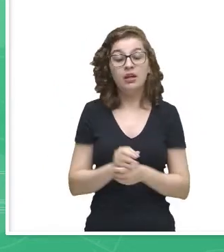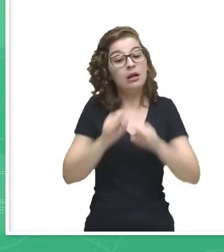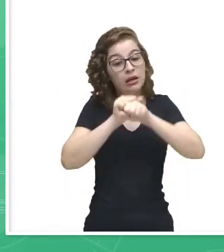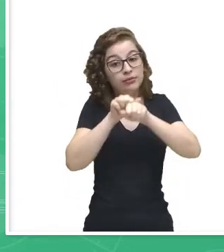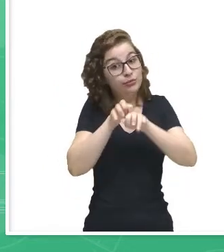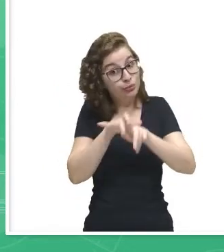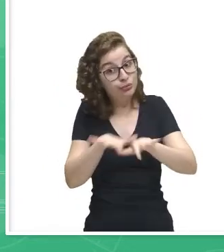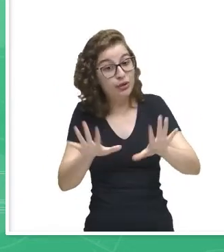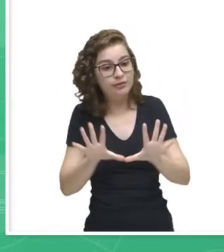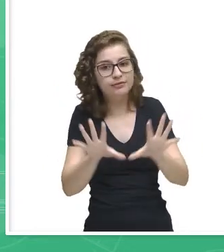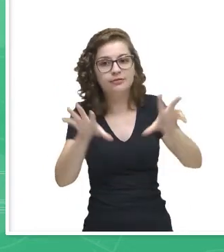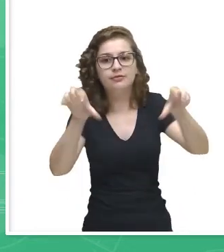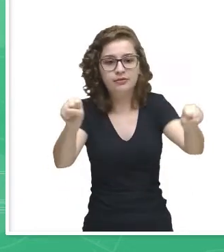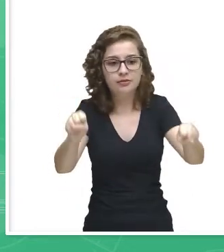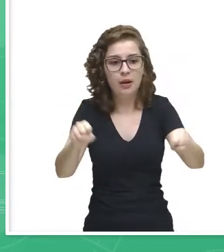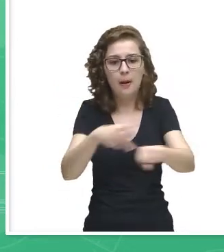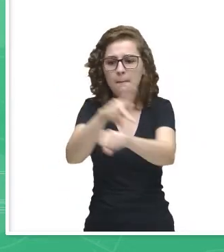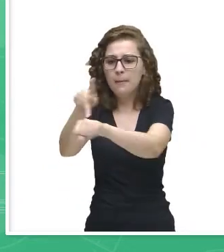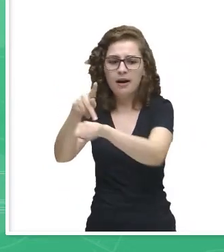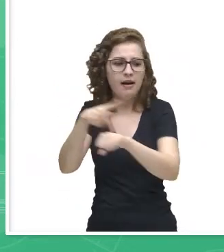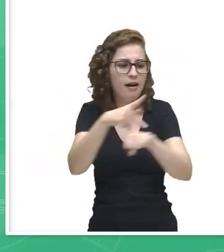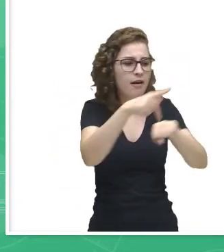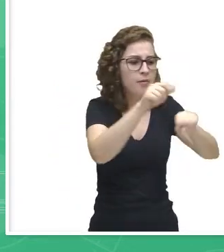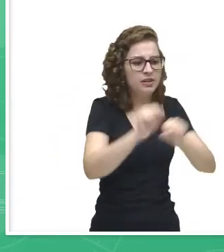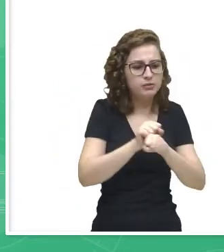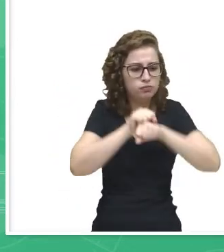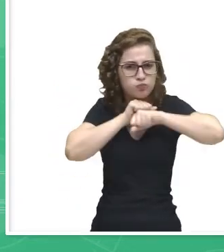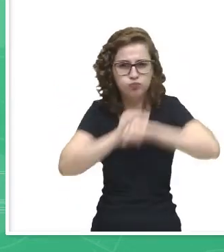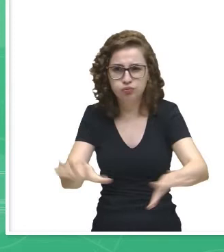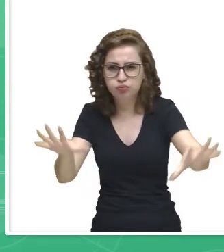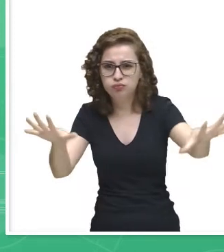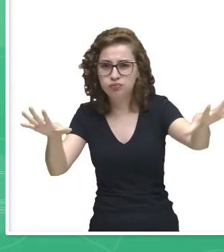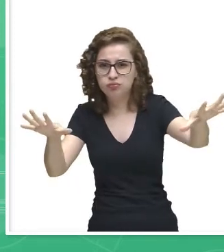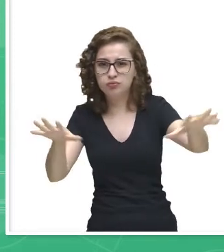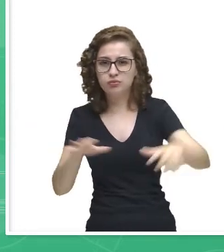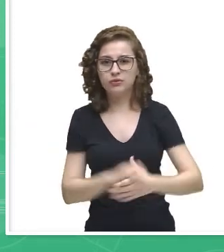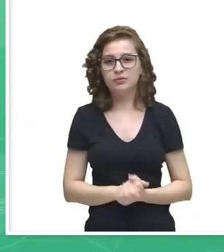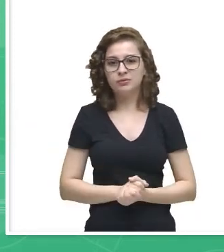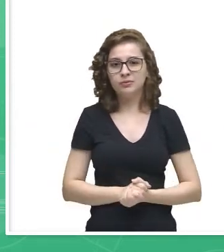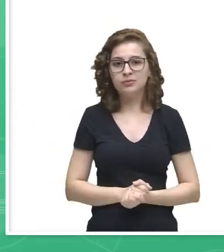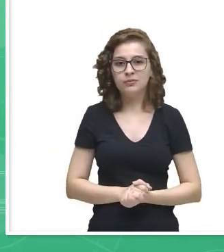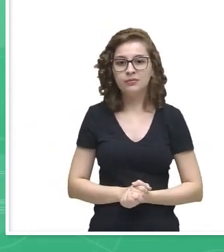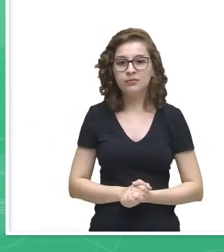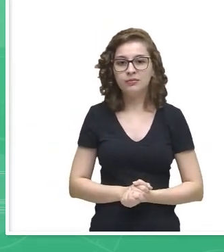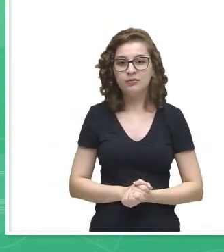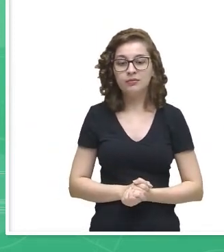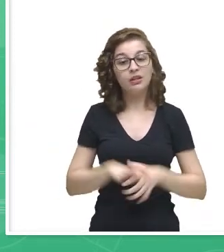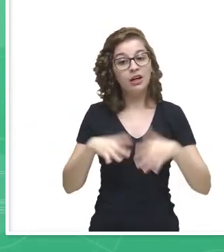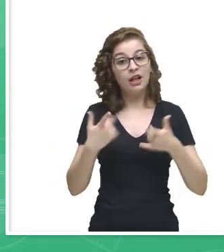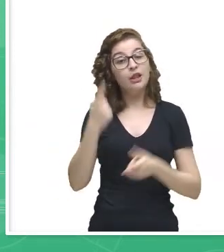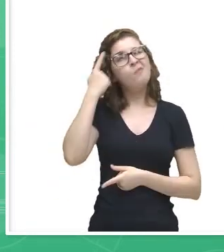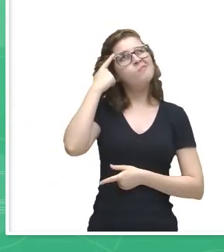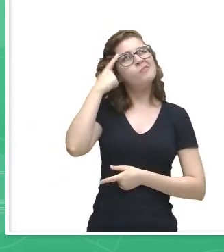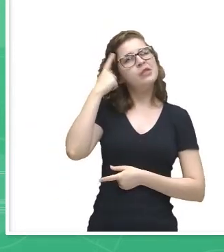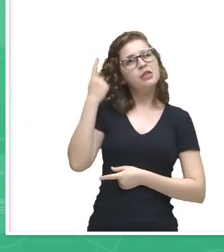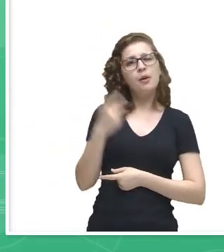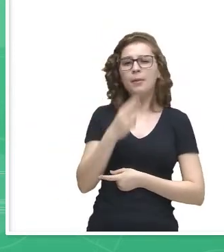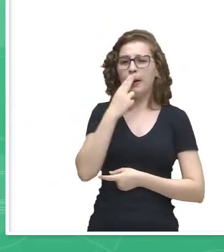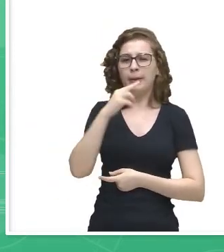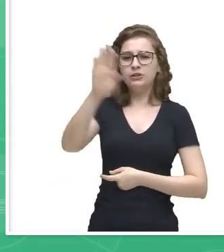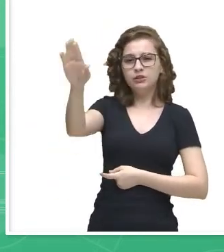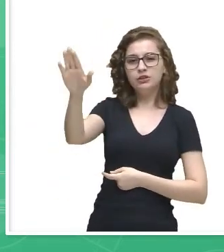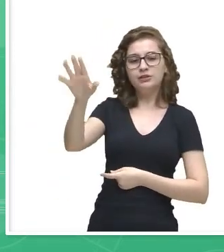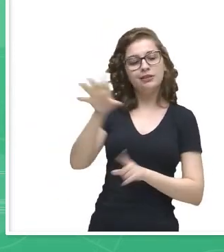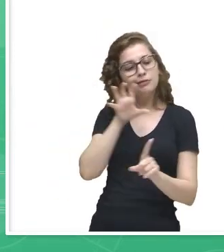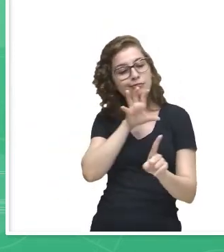territórios, invadindo outros países. Então, as ideias de Hitler, elas convencem boa parte da